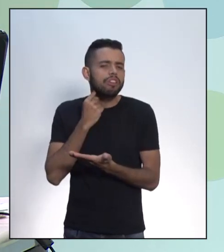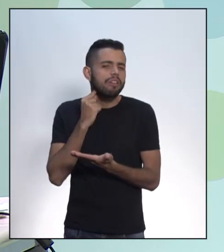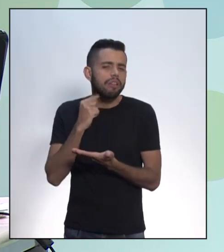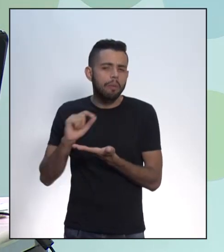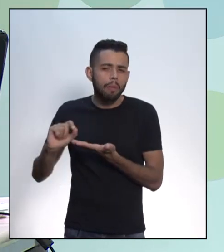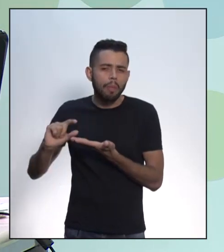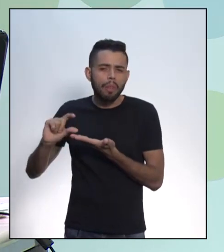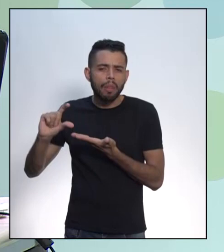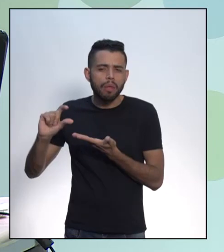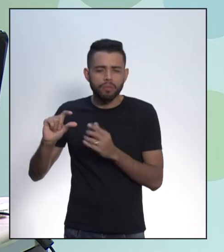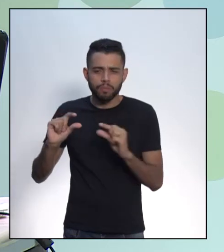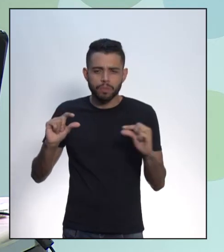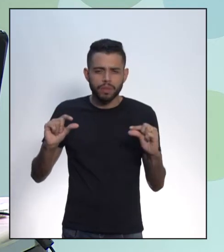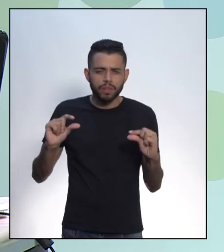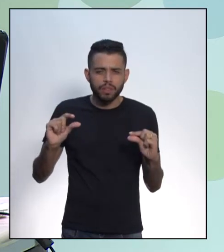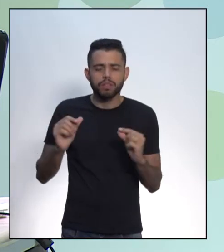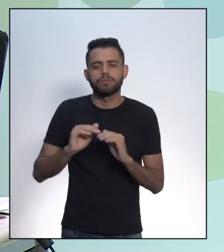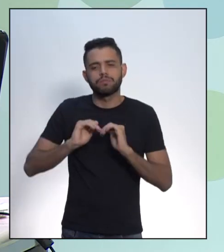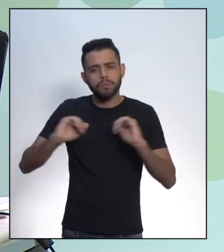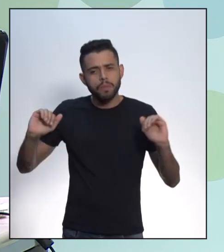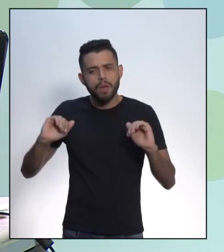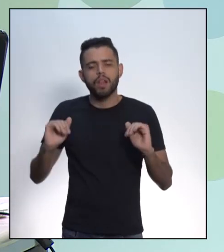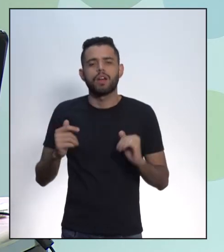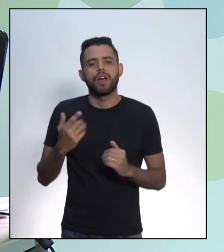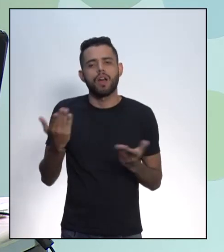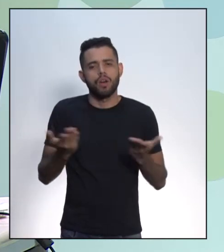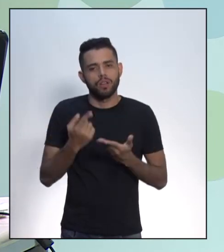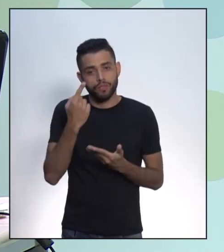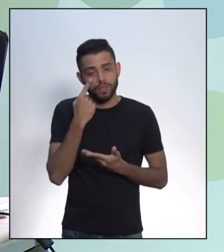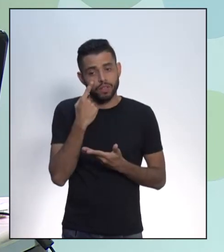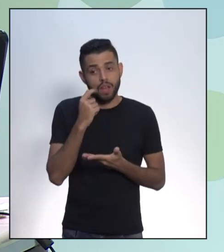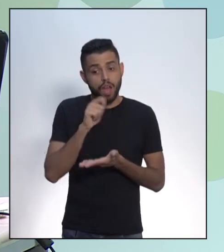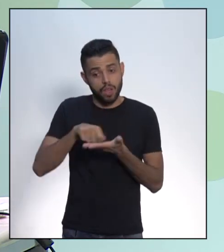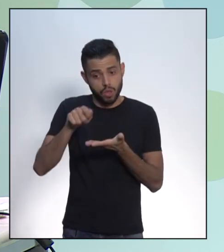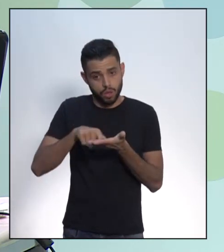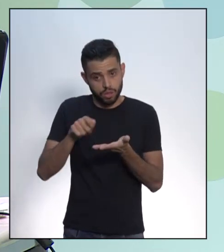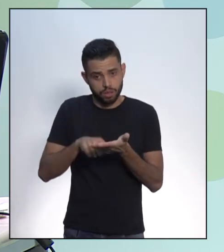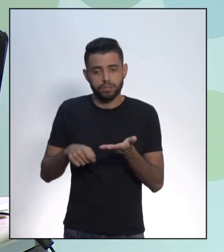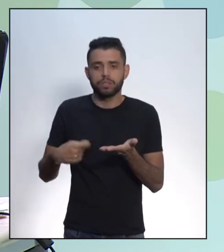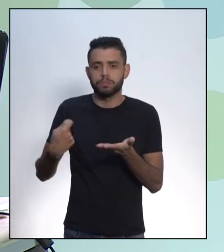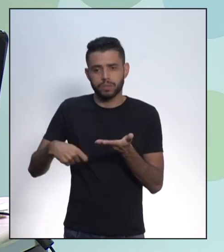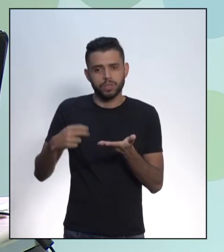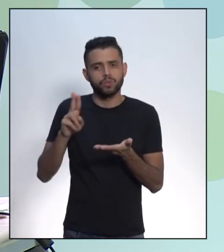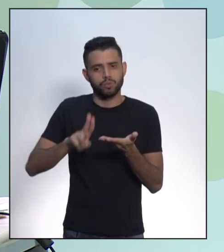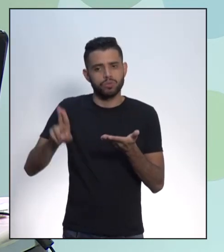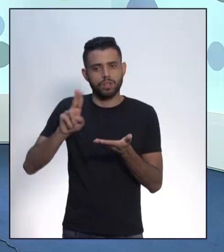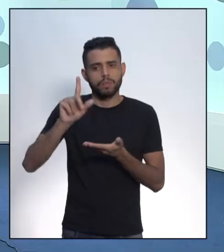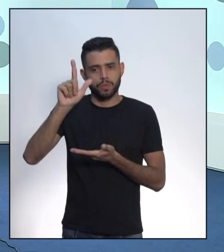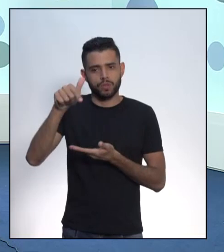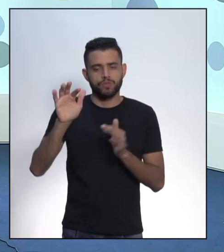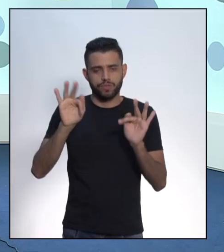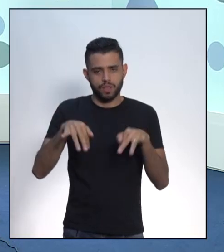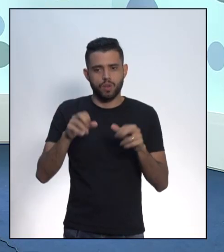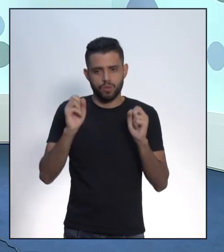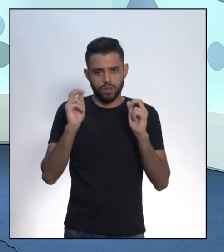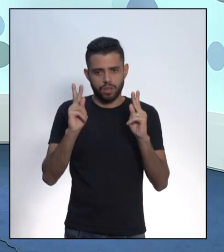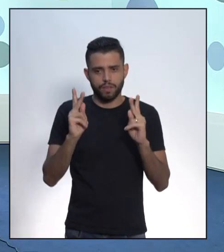das menores, né? Vamos ver um pequeno experimento agora e anote também que nós vamos usar isso aqui lá no finalzinho da nossa aula, tá